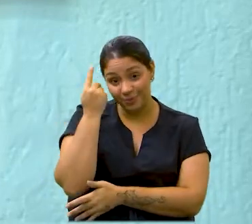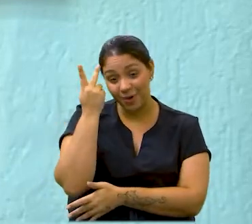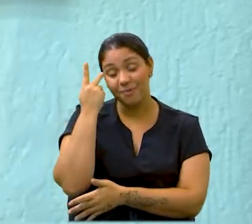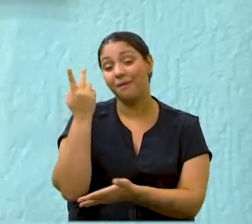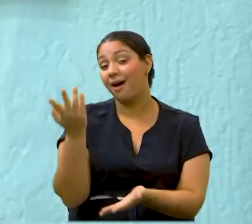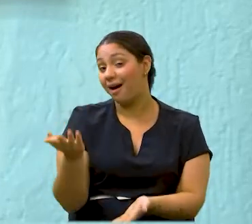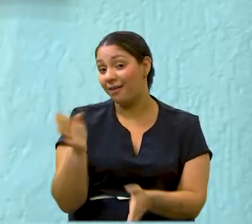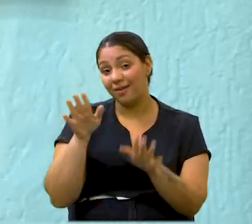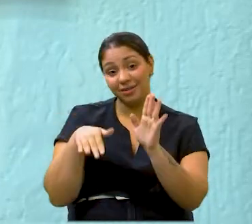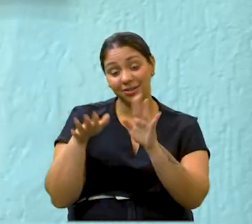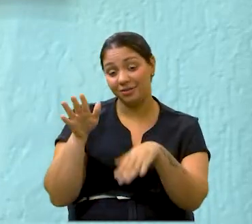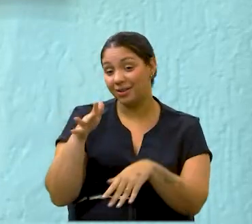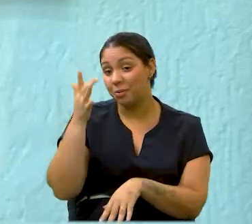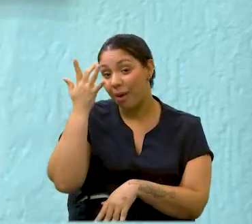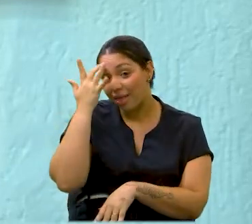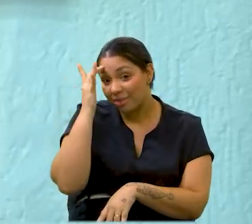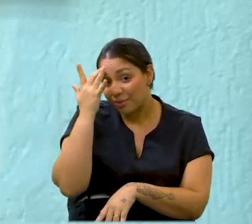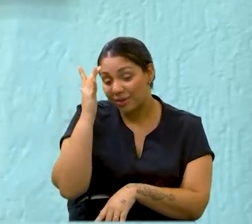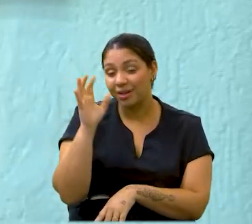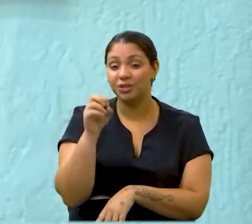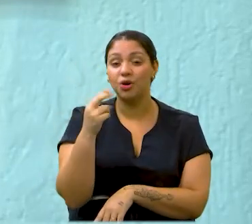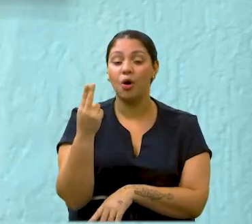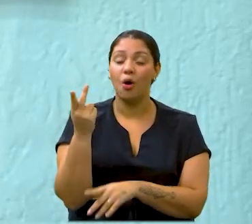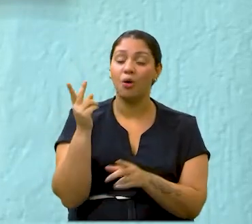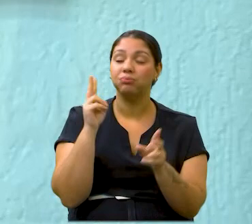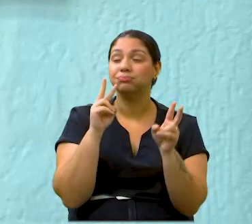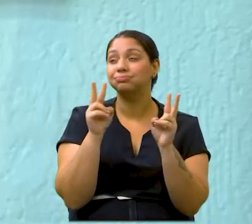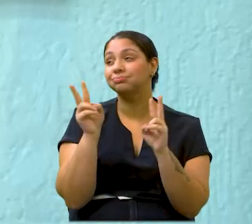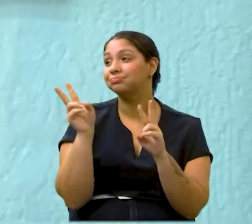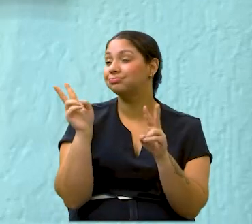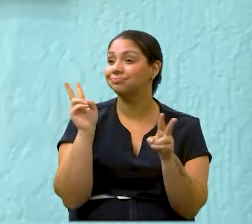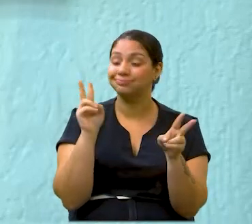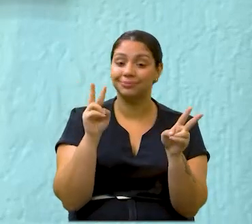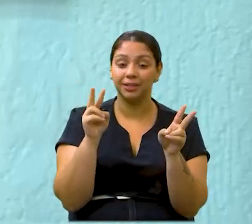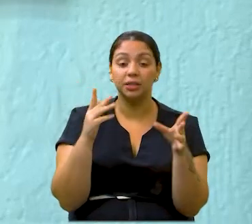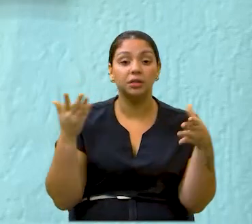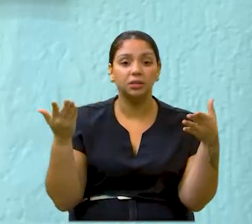muitas das vezes maturidade, outra distração, e nós